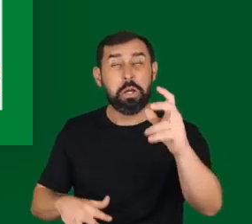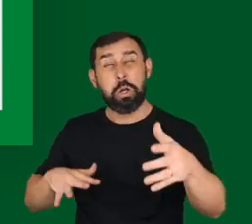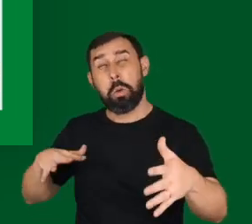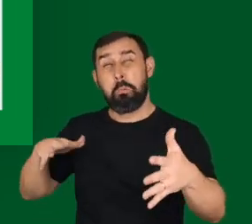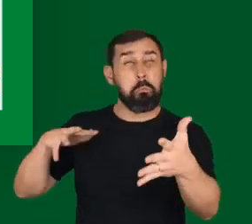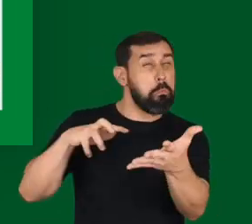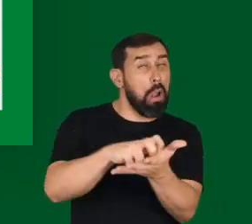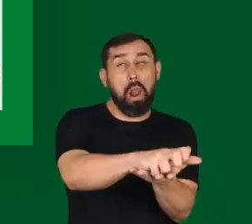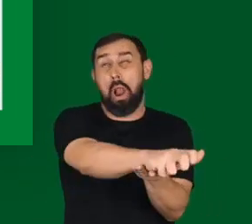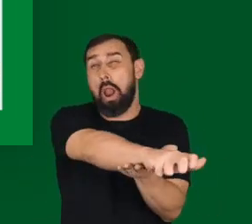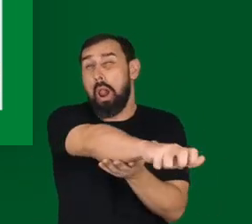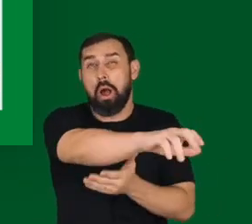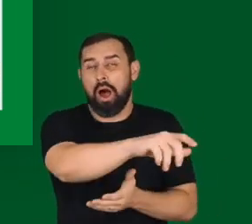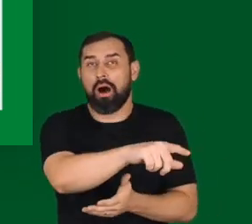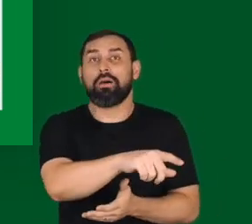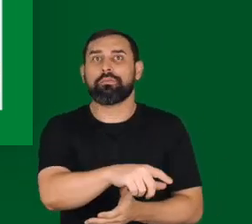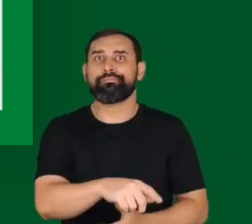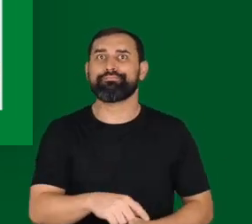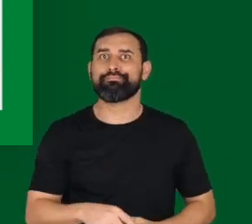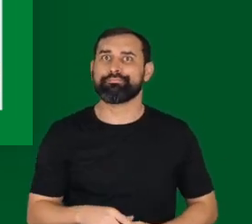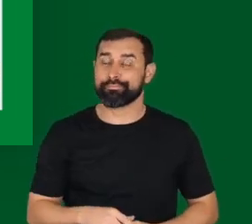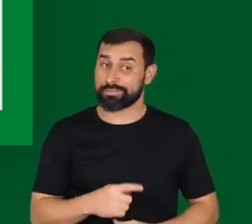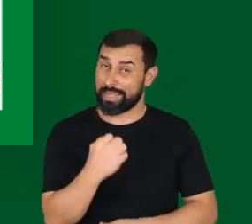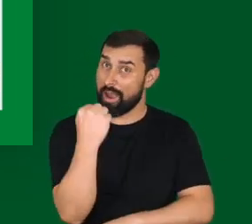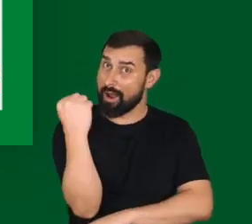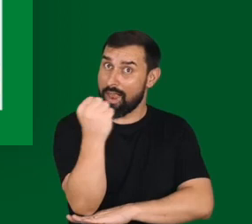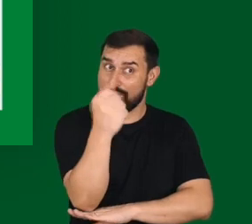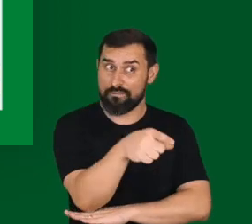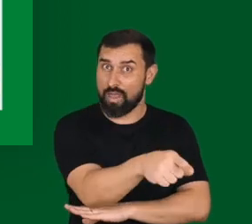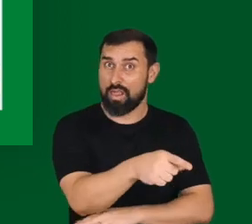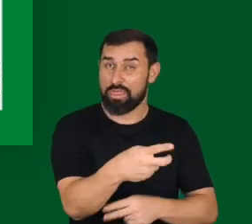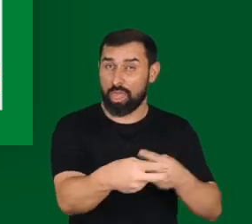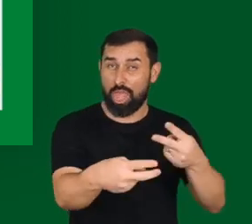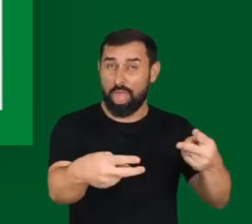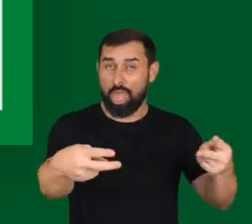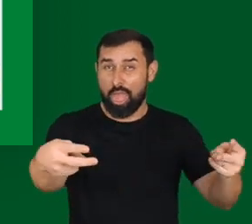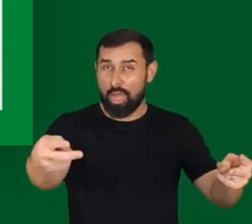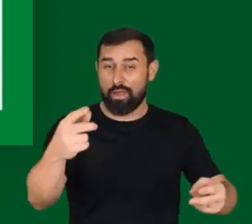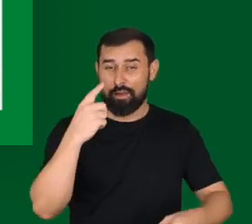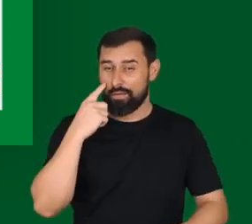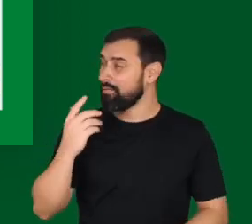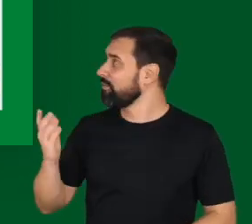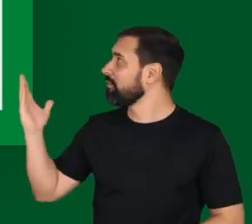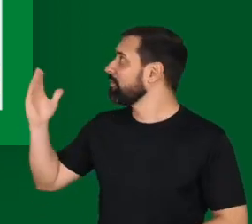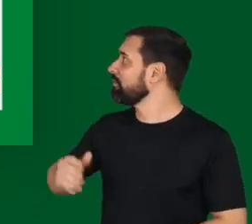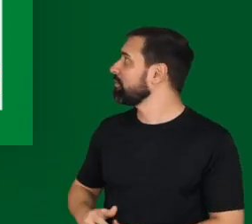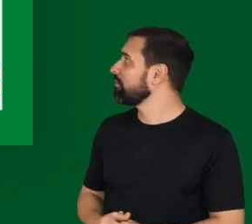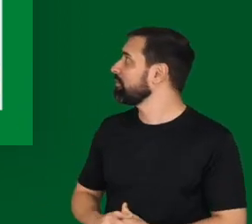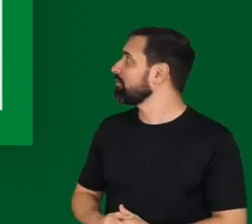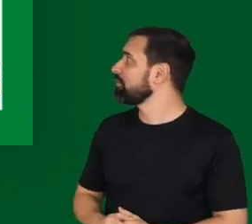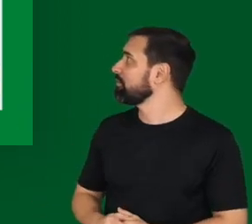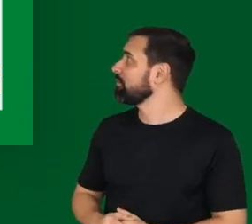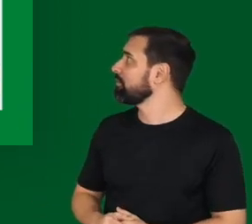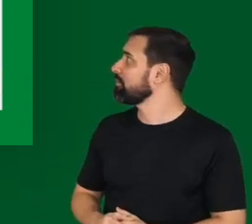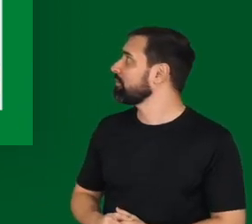crianças graves atropeladas por esse carro, né, numa via de